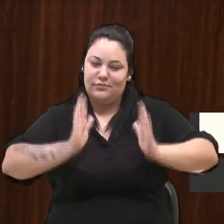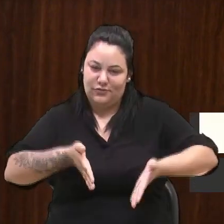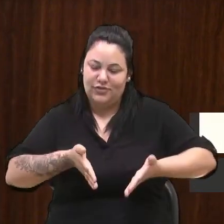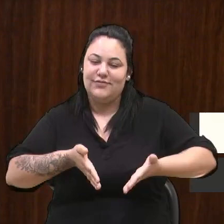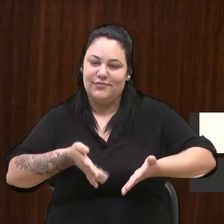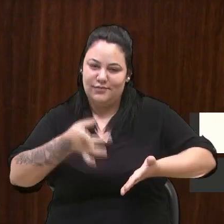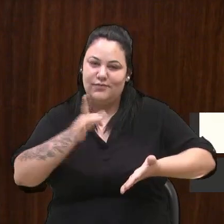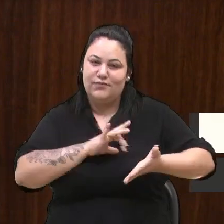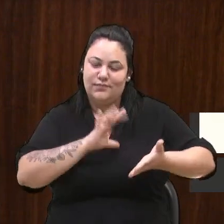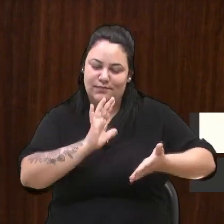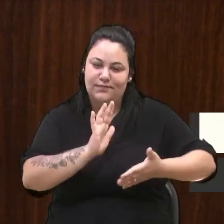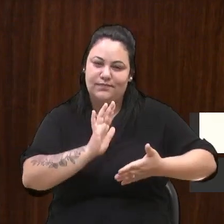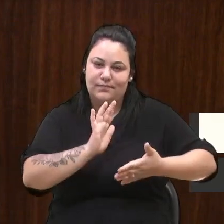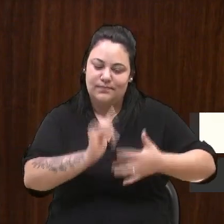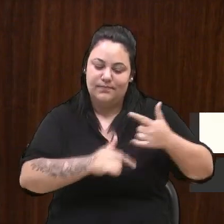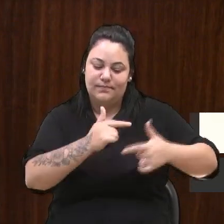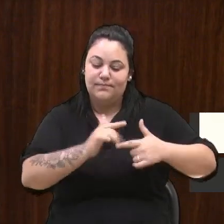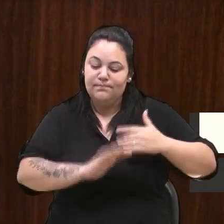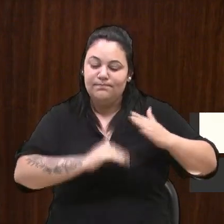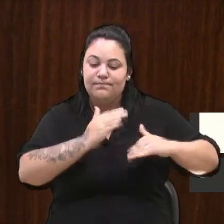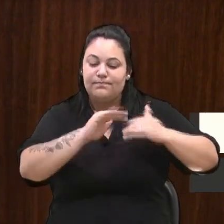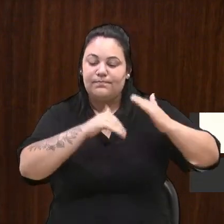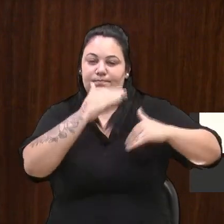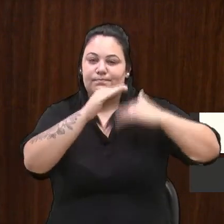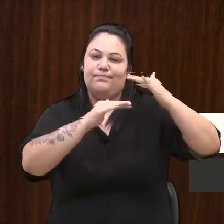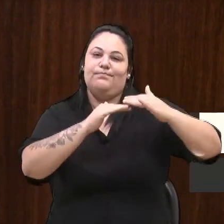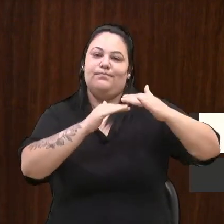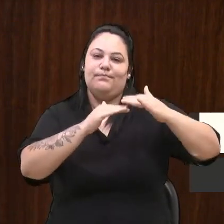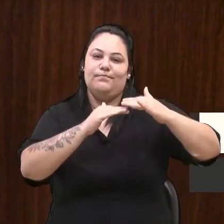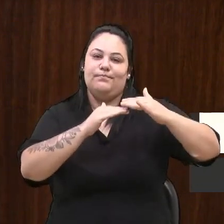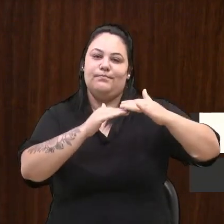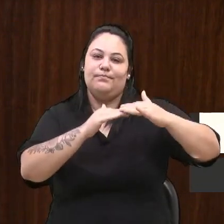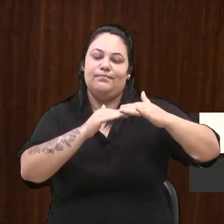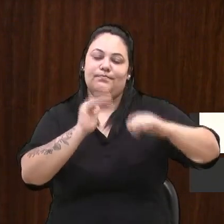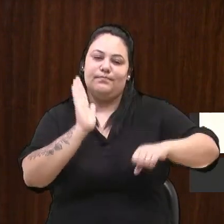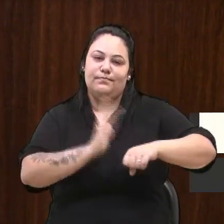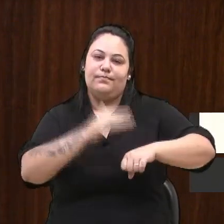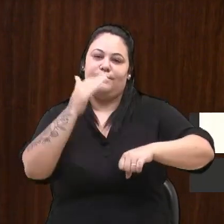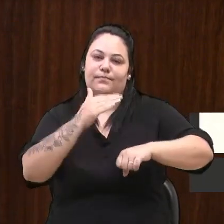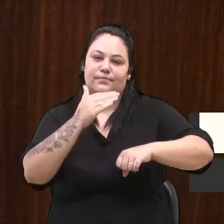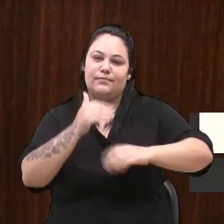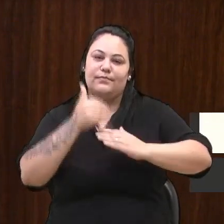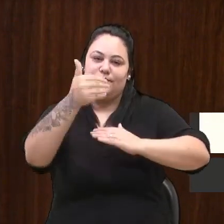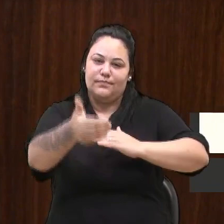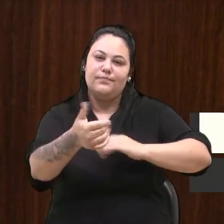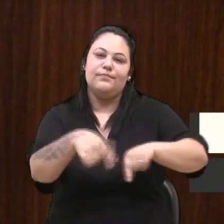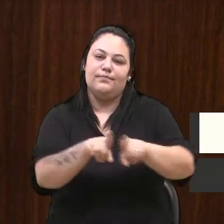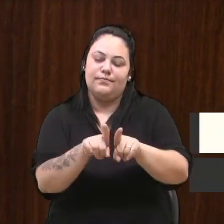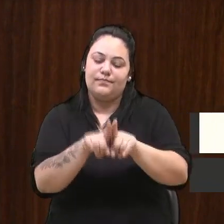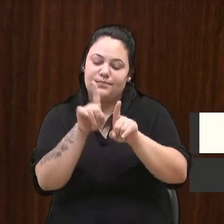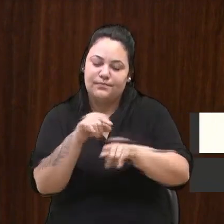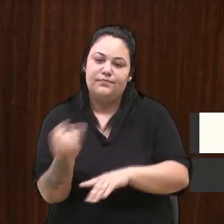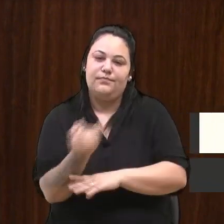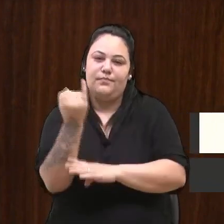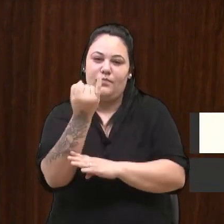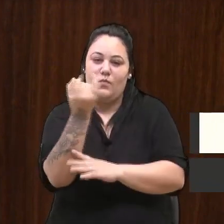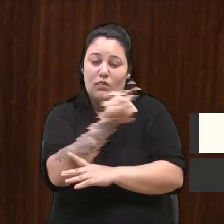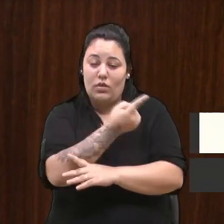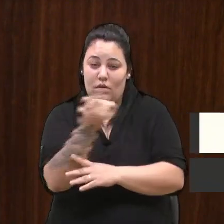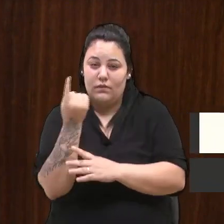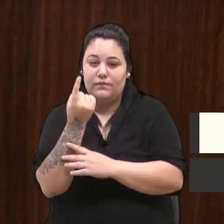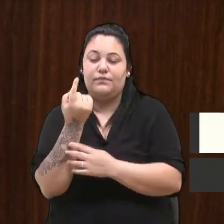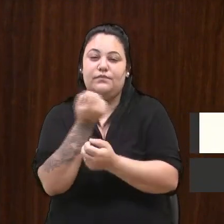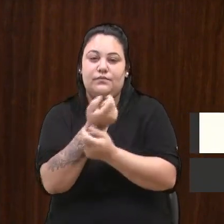o processo provavelmente muito mais encaminhado. Então é muito importante nós pontuarmos